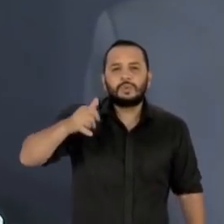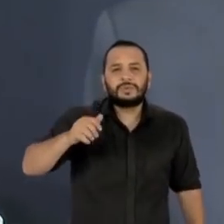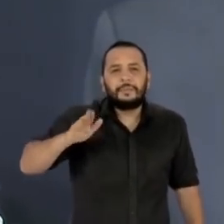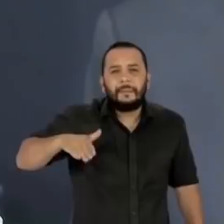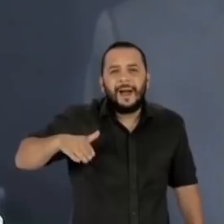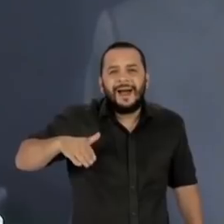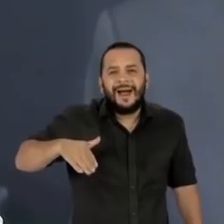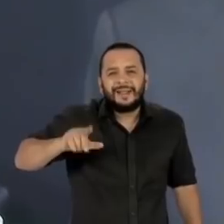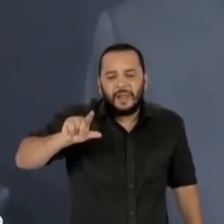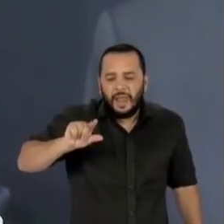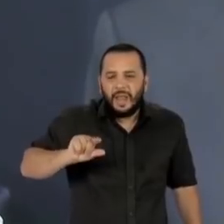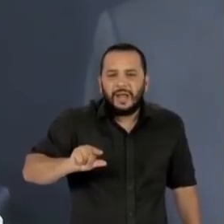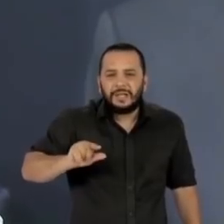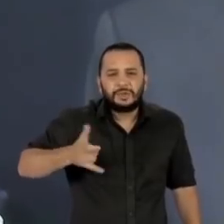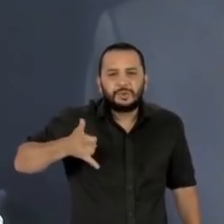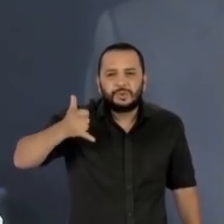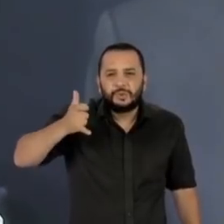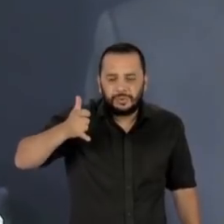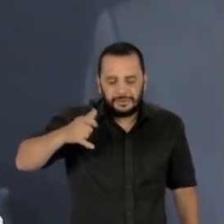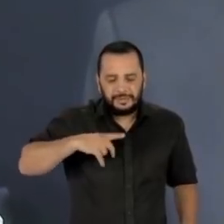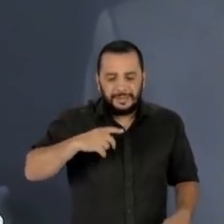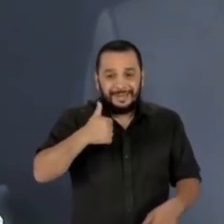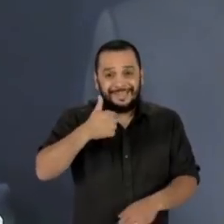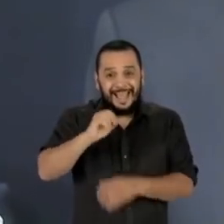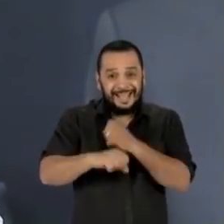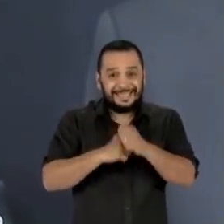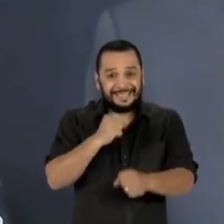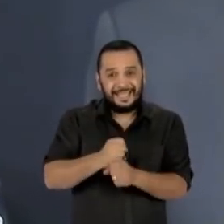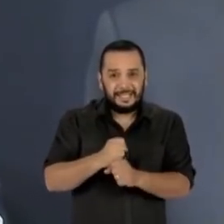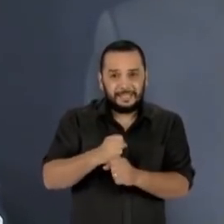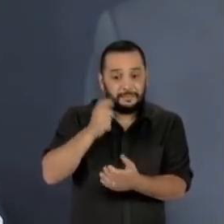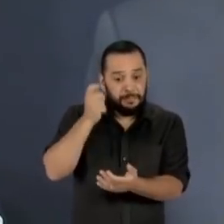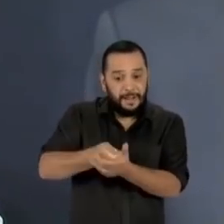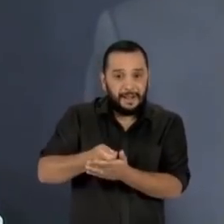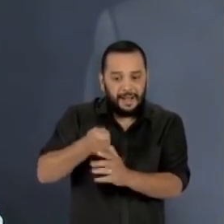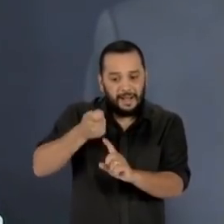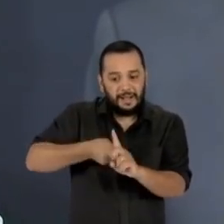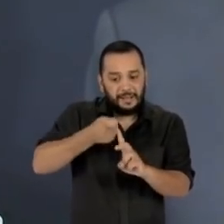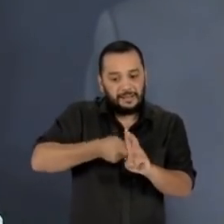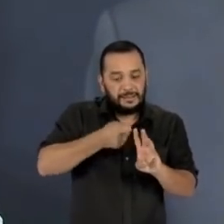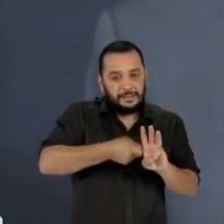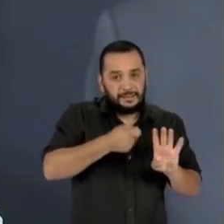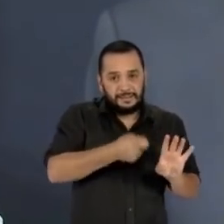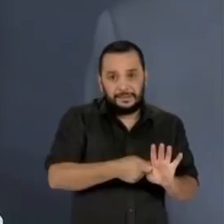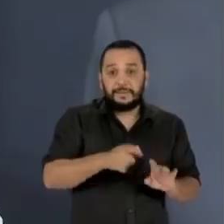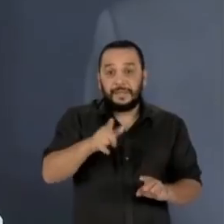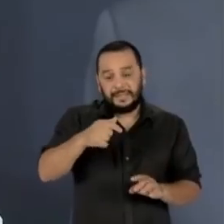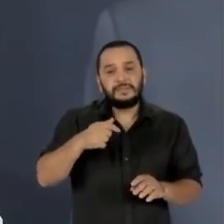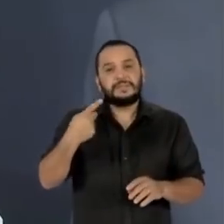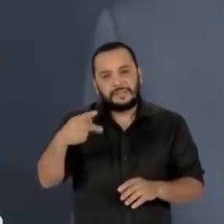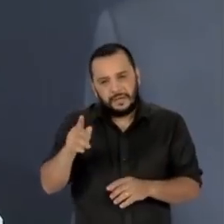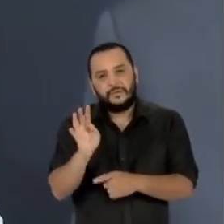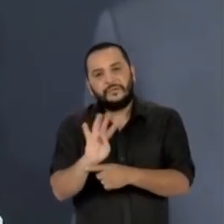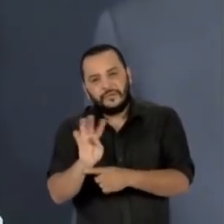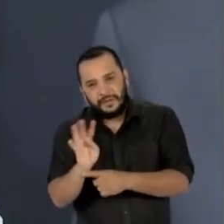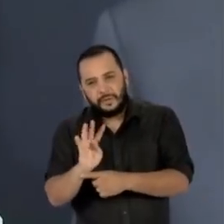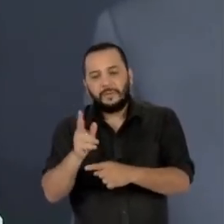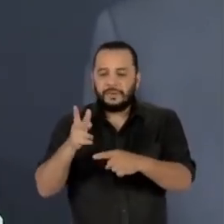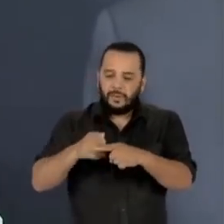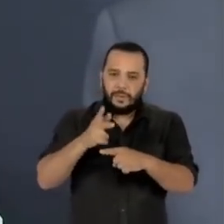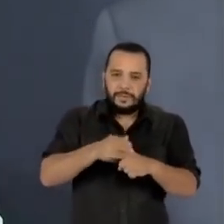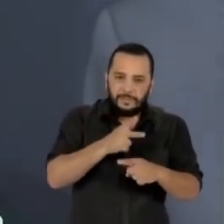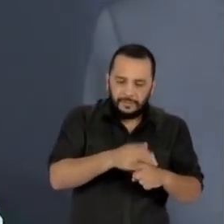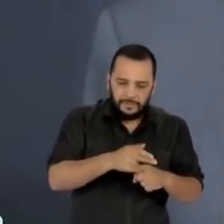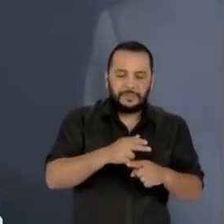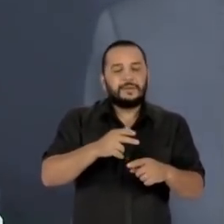subsidiados juro mais baixo 10 anos para pagar mas o seu negócio seu filme o seu documentário o